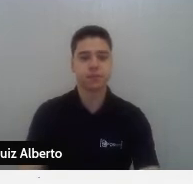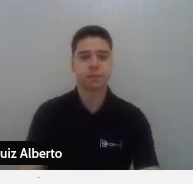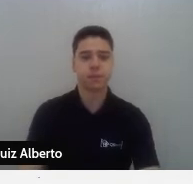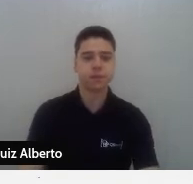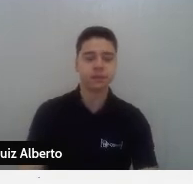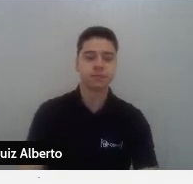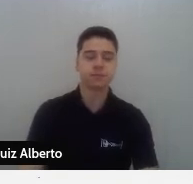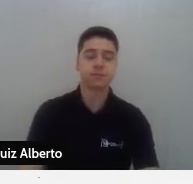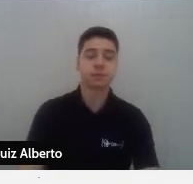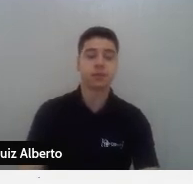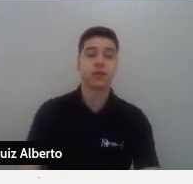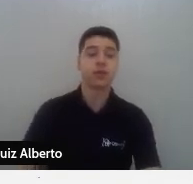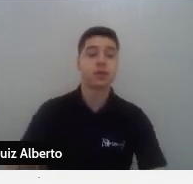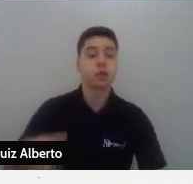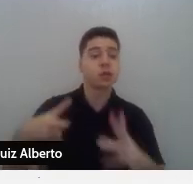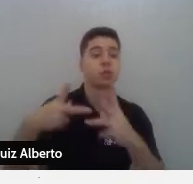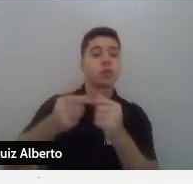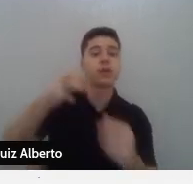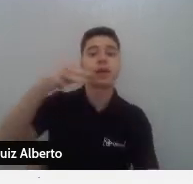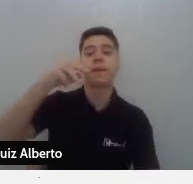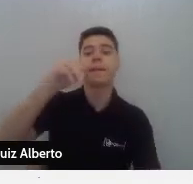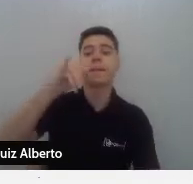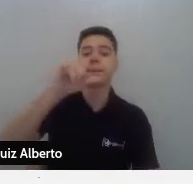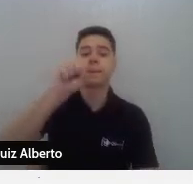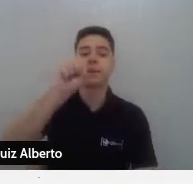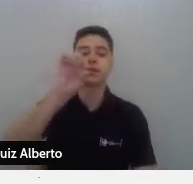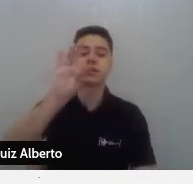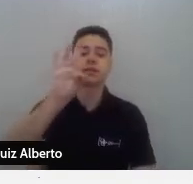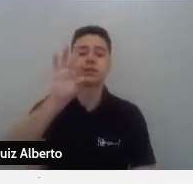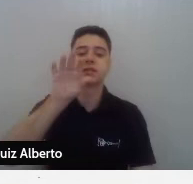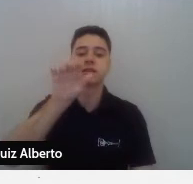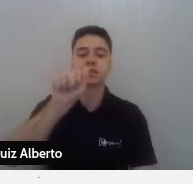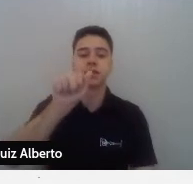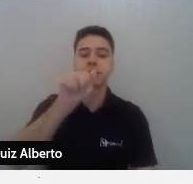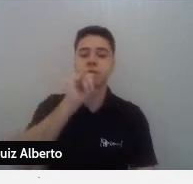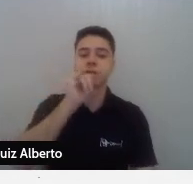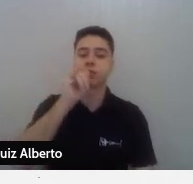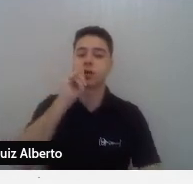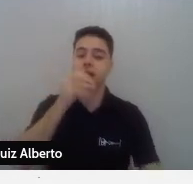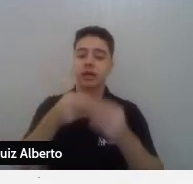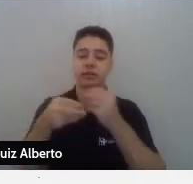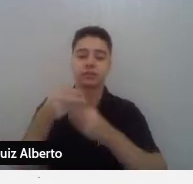E a realidade mista é a mistura essas duas